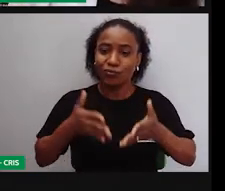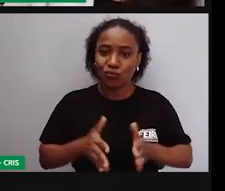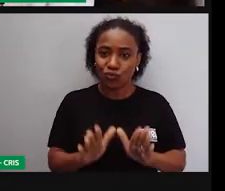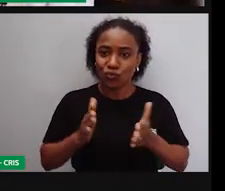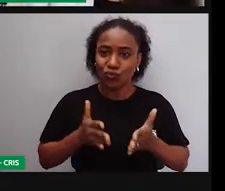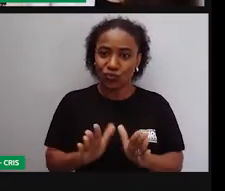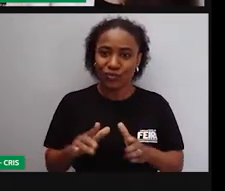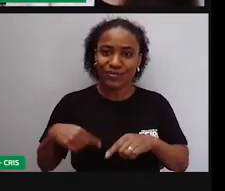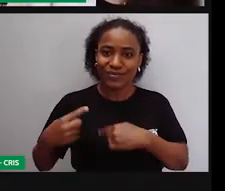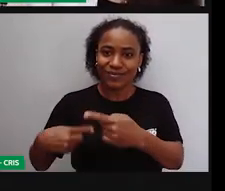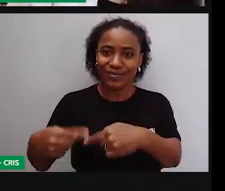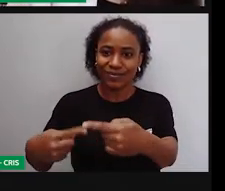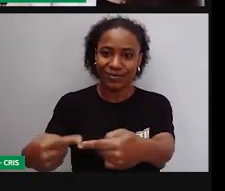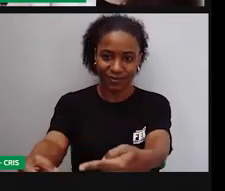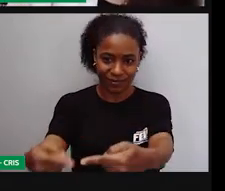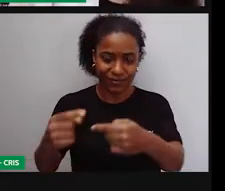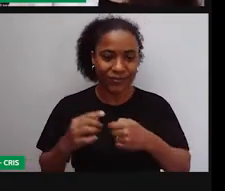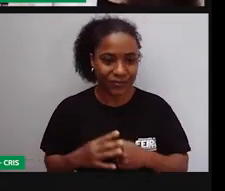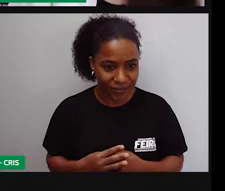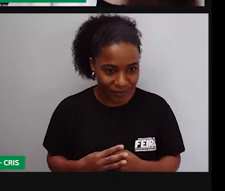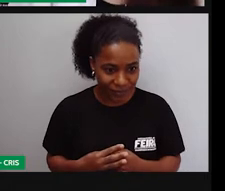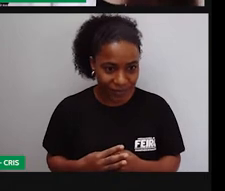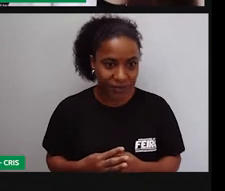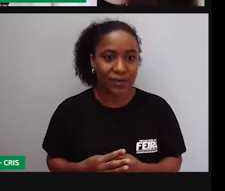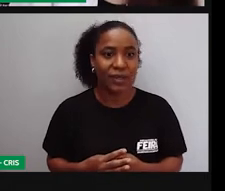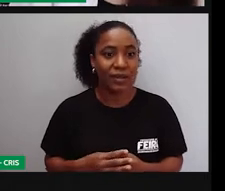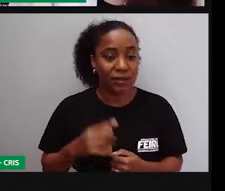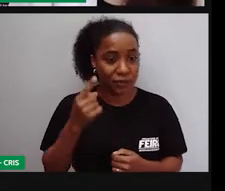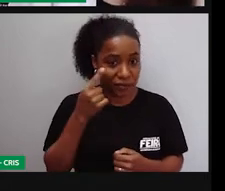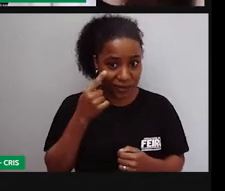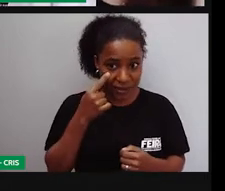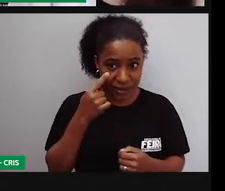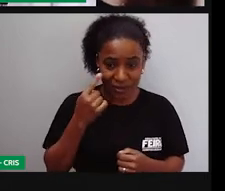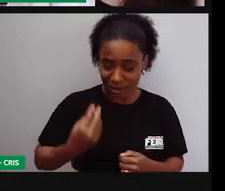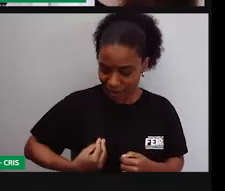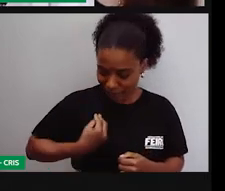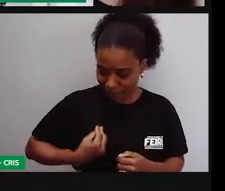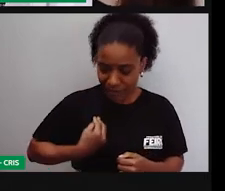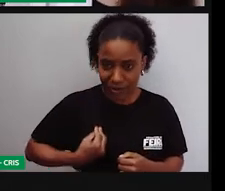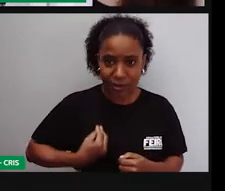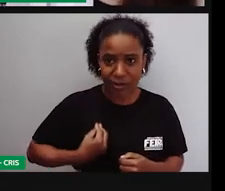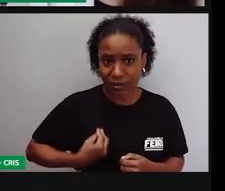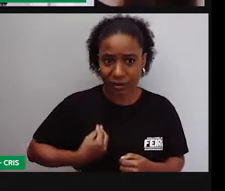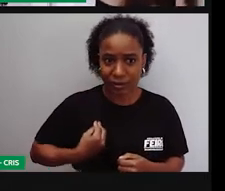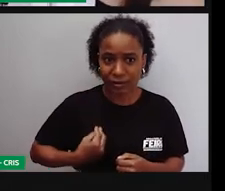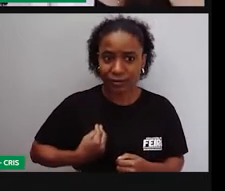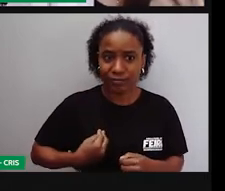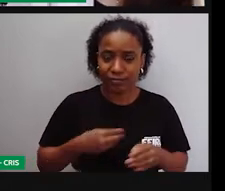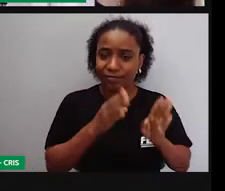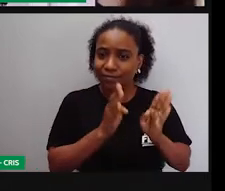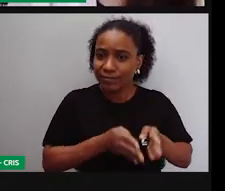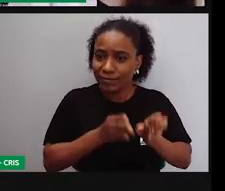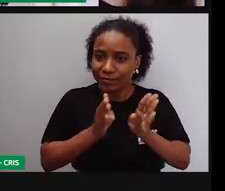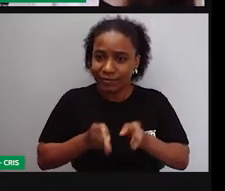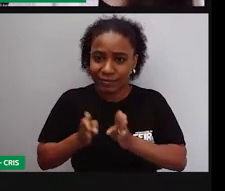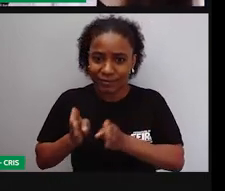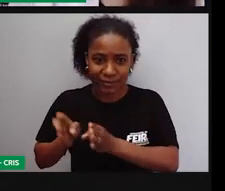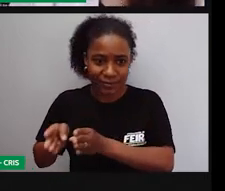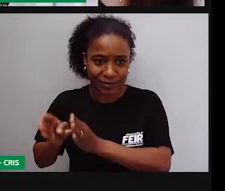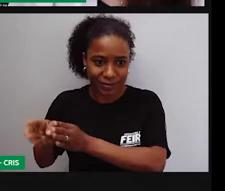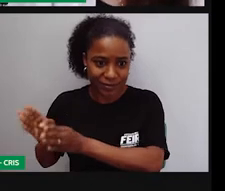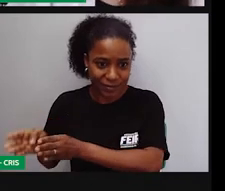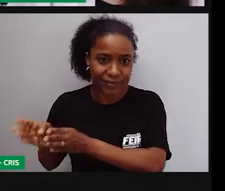as pessoas falam muito, né? Das fases da vida. Falam muito sobre o crescimento,